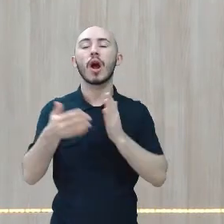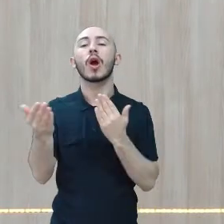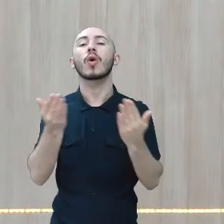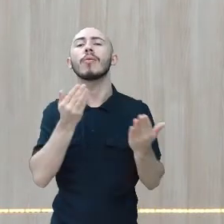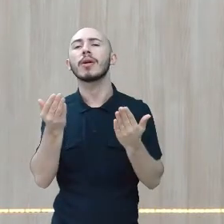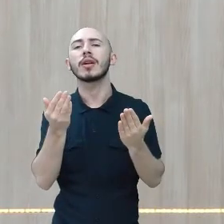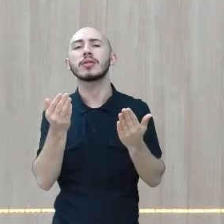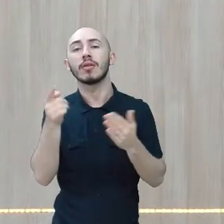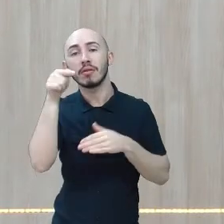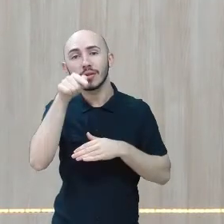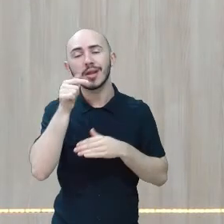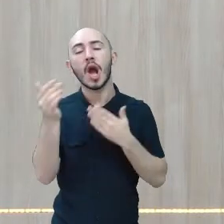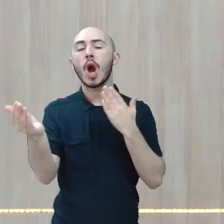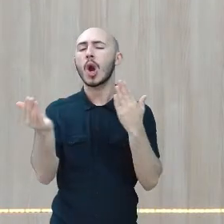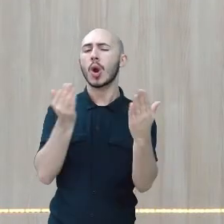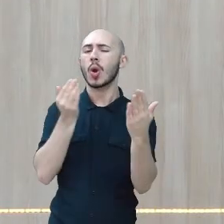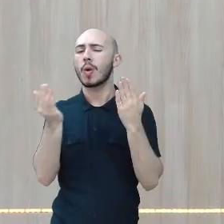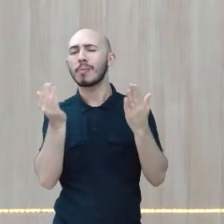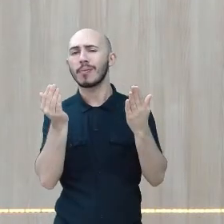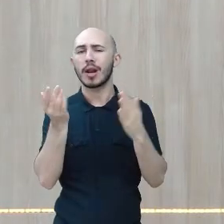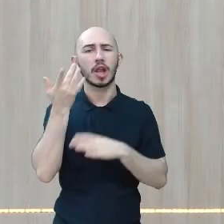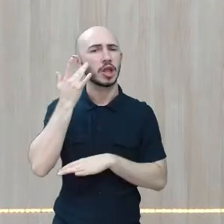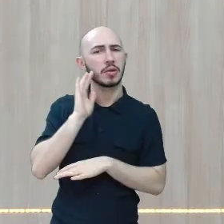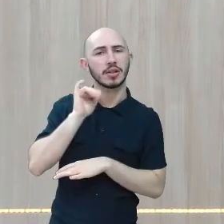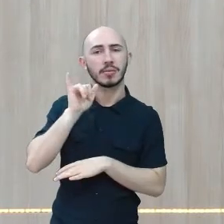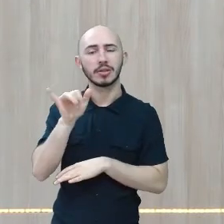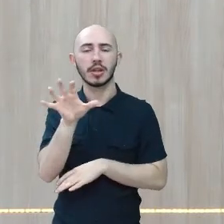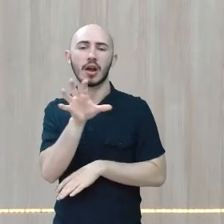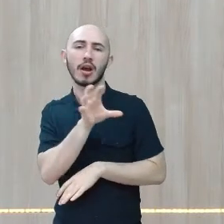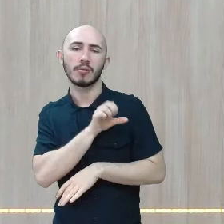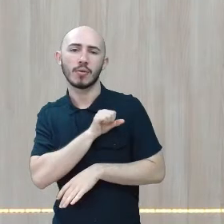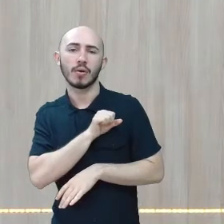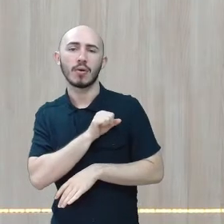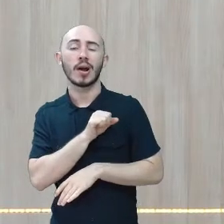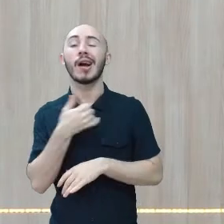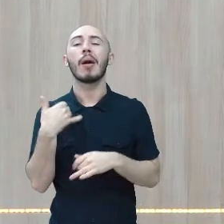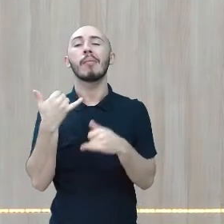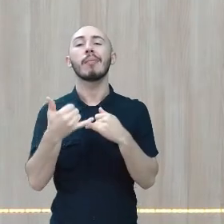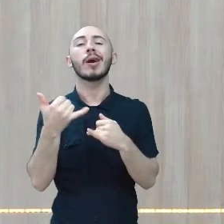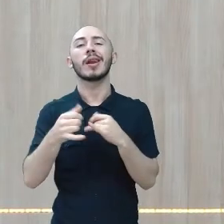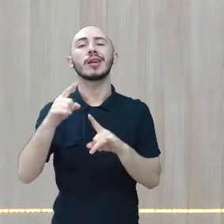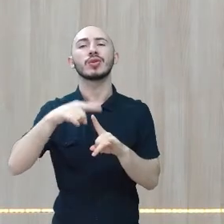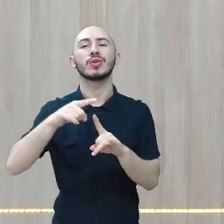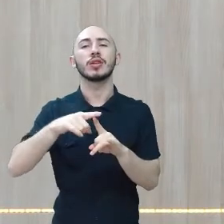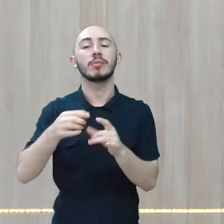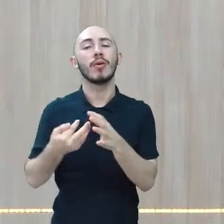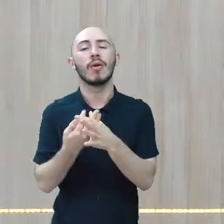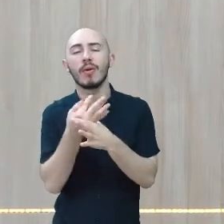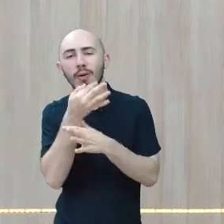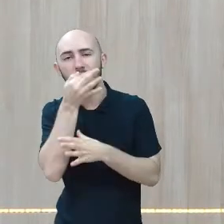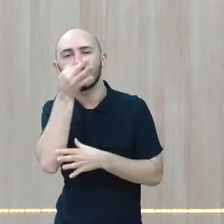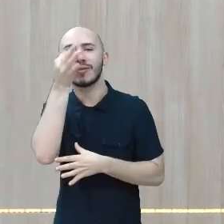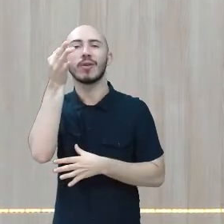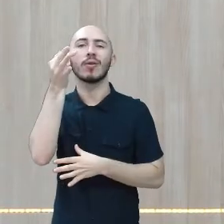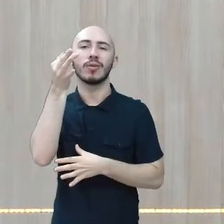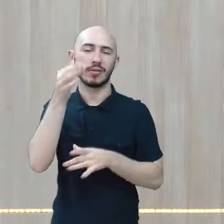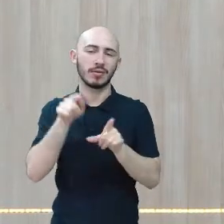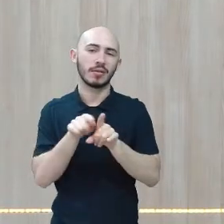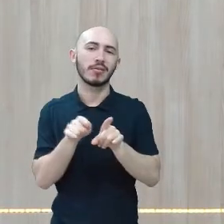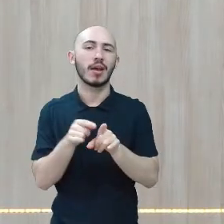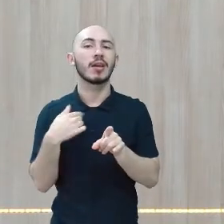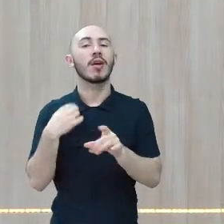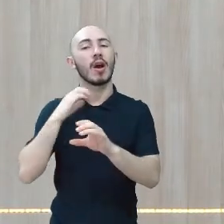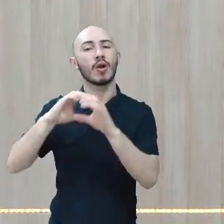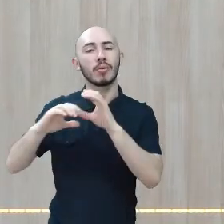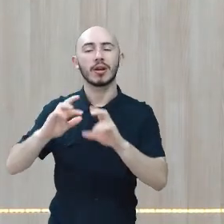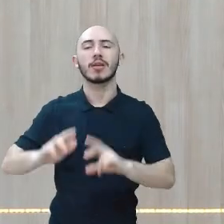está comparando. Você não sabe que o amor é como uma flor? Vocês percebem a mudança nessa